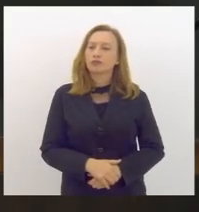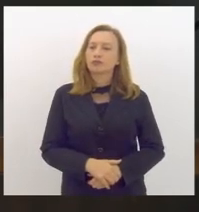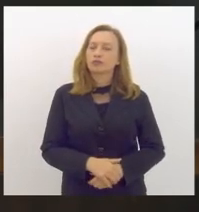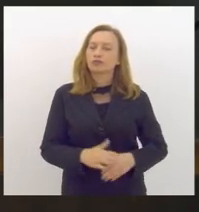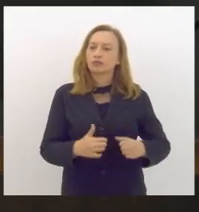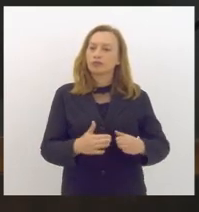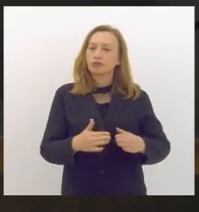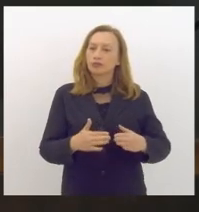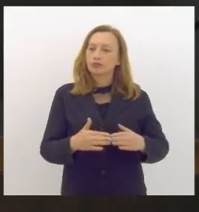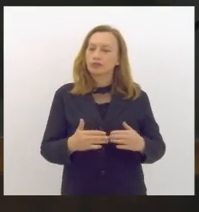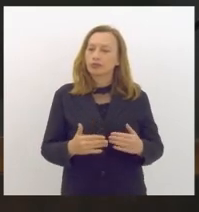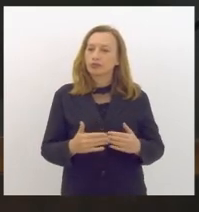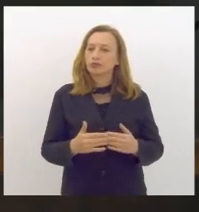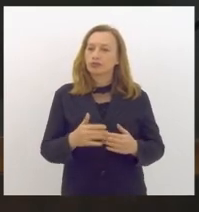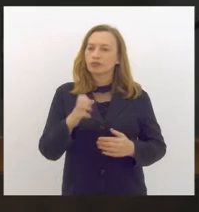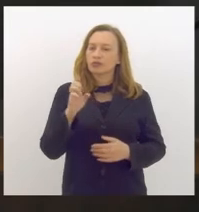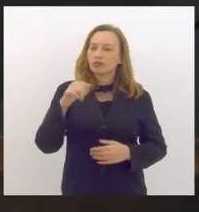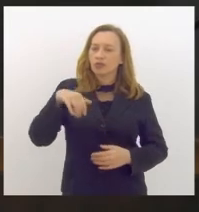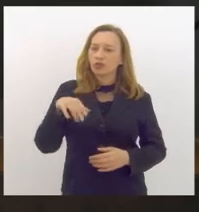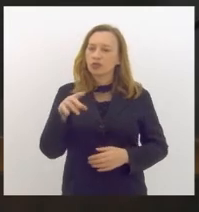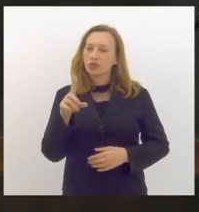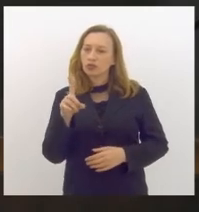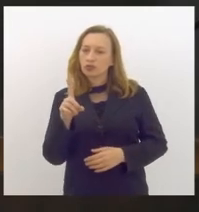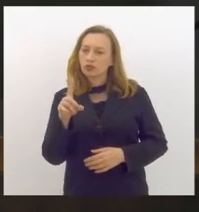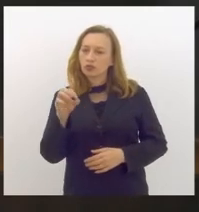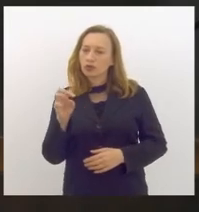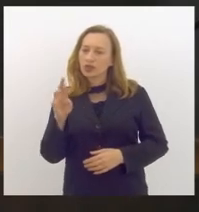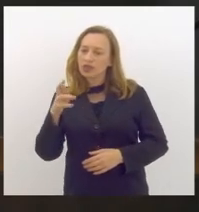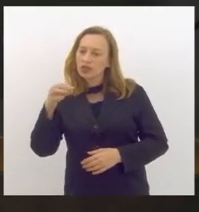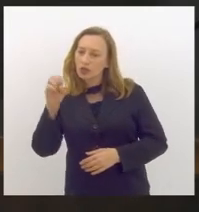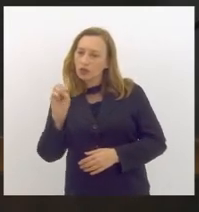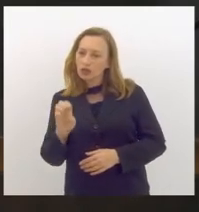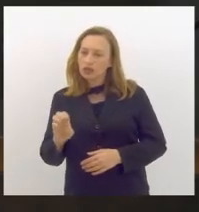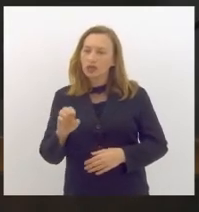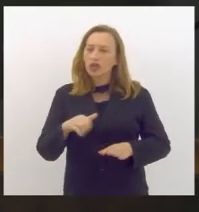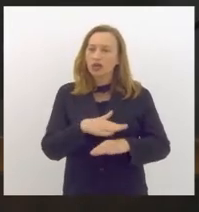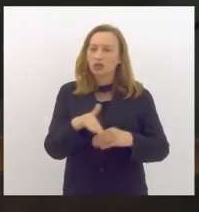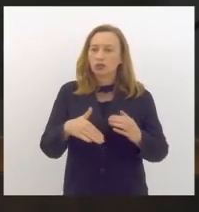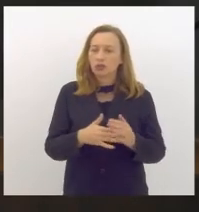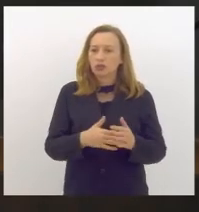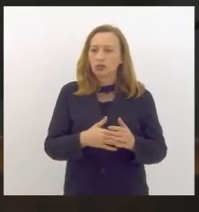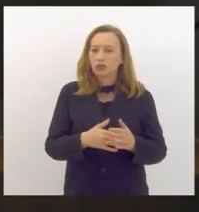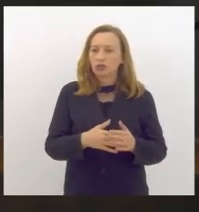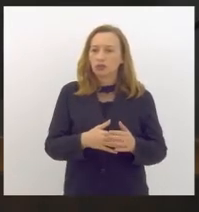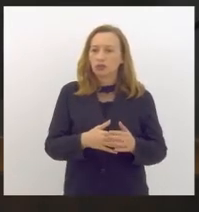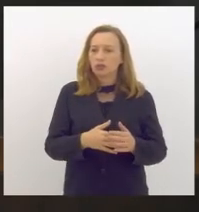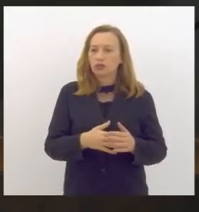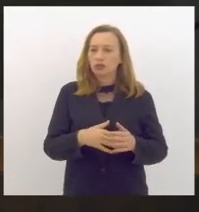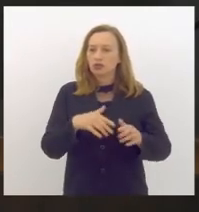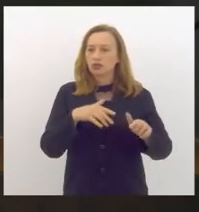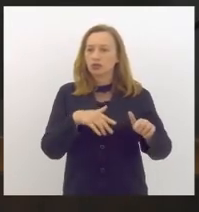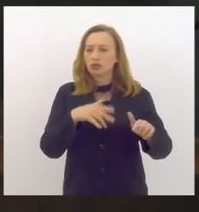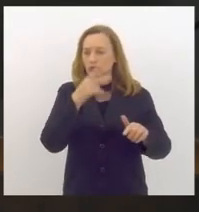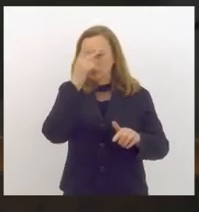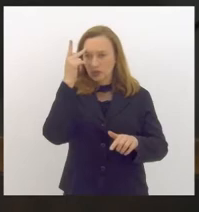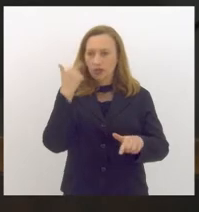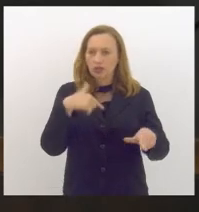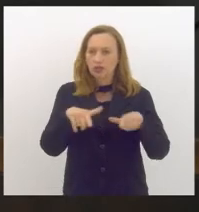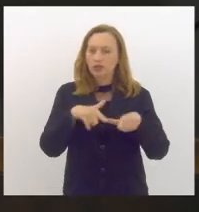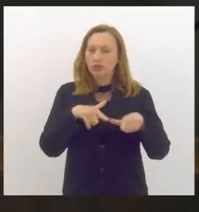licença endometriose a todas as funcionárias que apresentarem quadro de